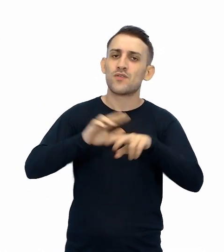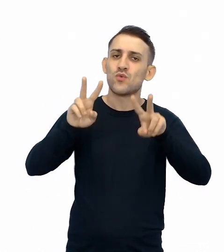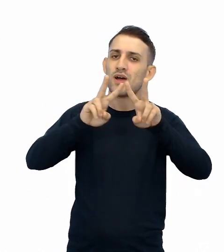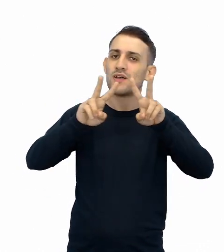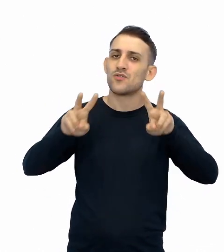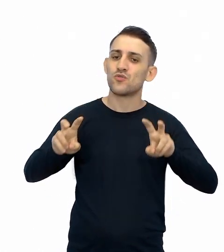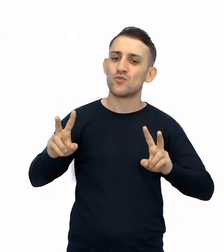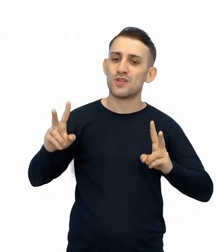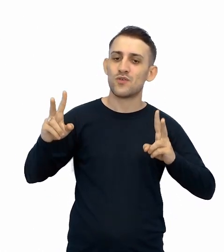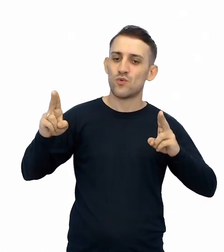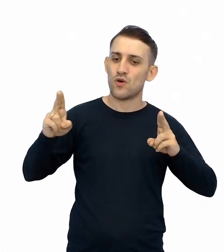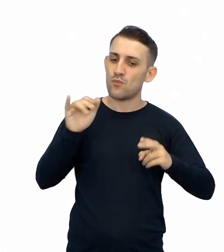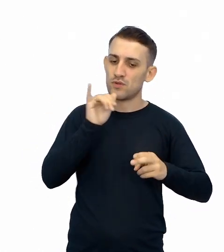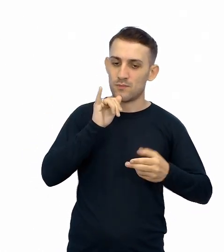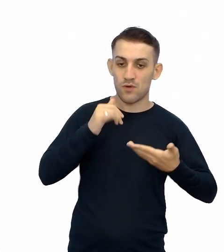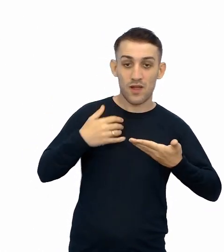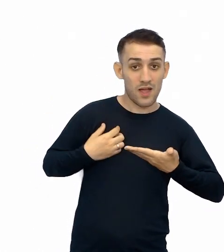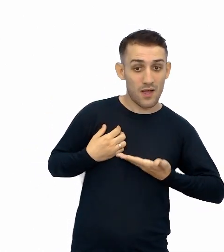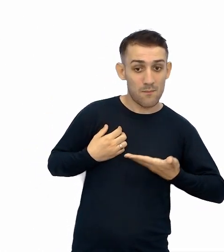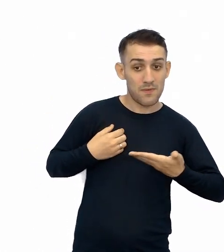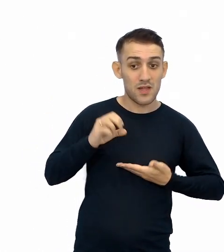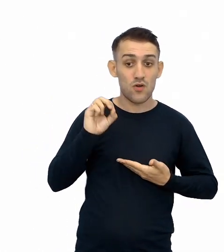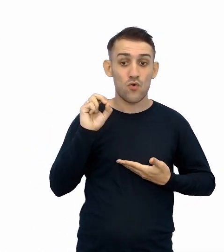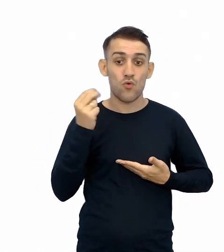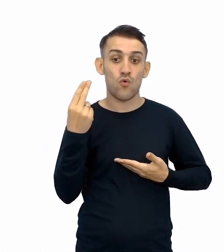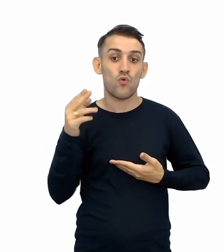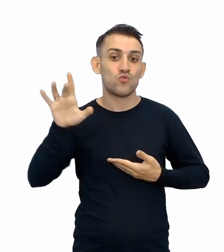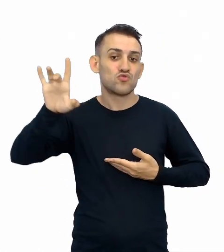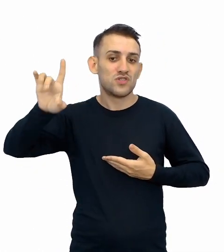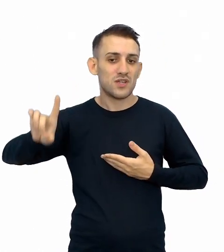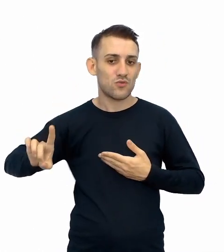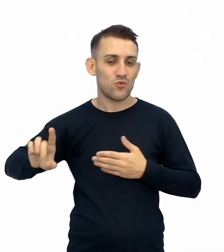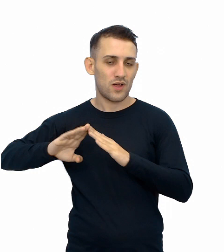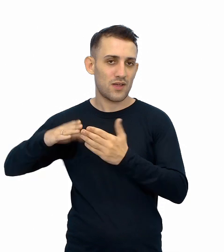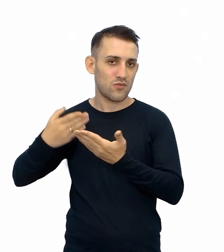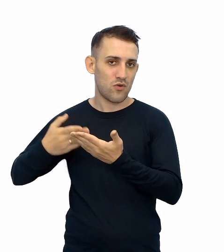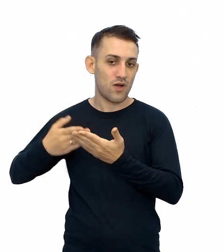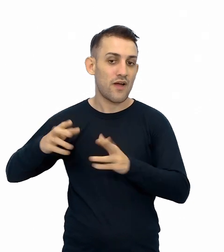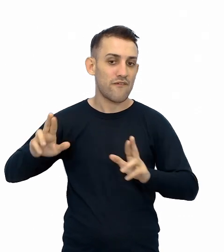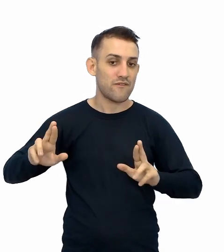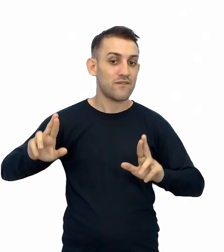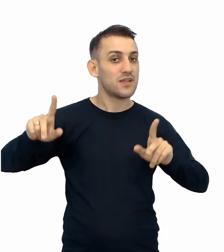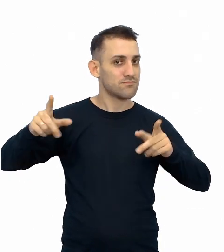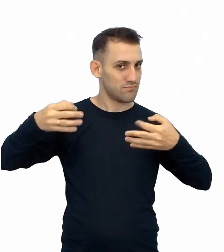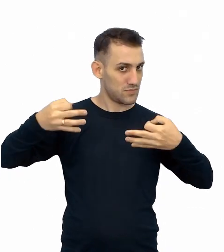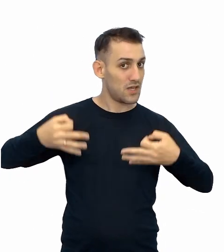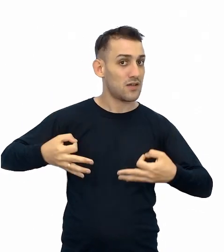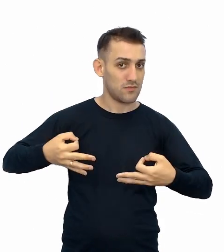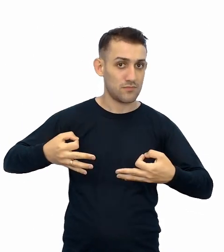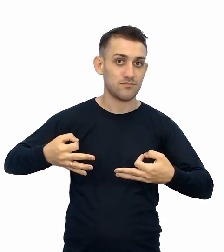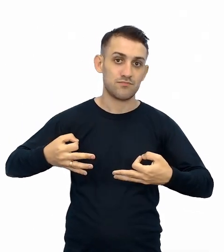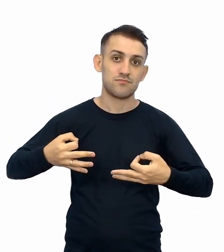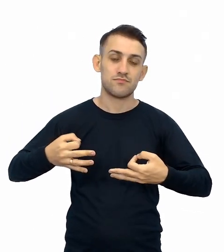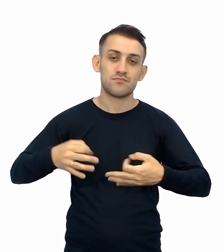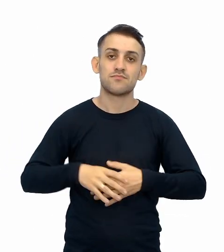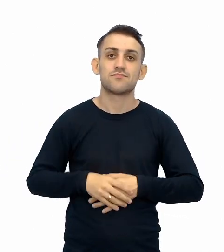assuntos com um amigo ou com o diretor da escola, certo?